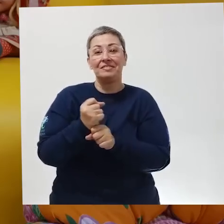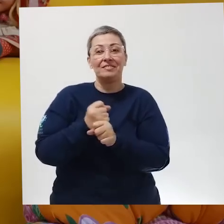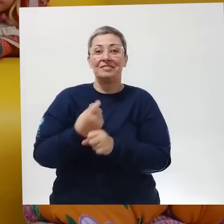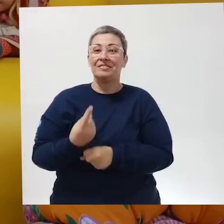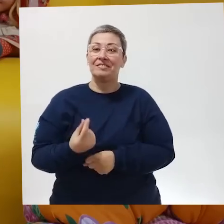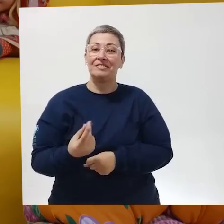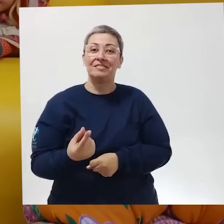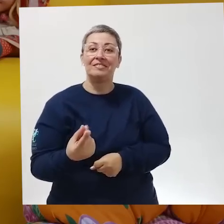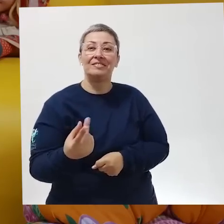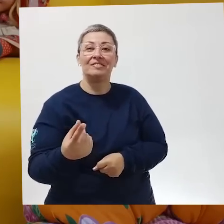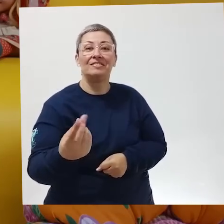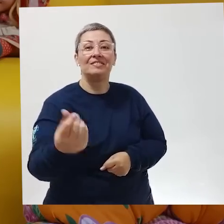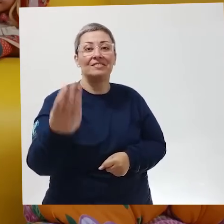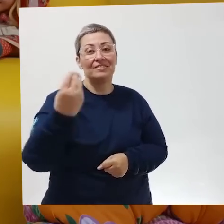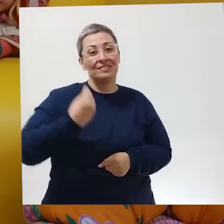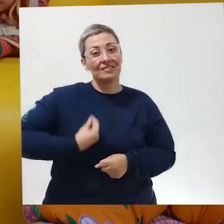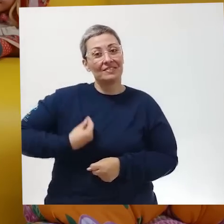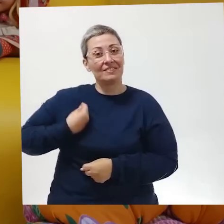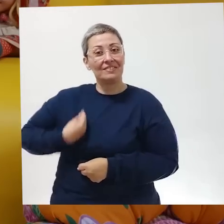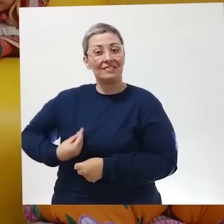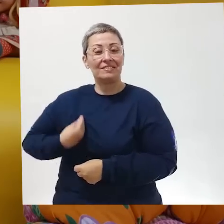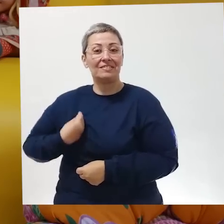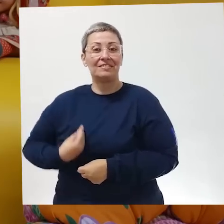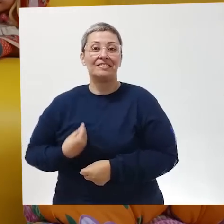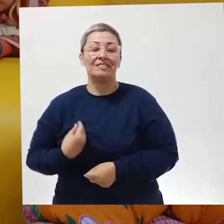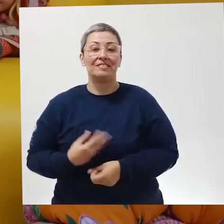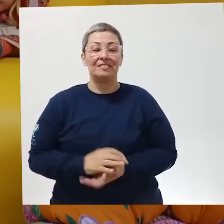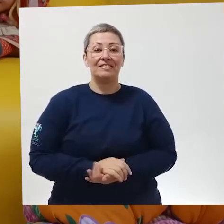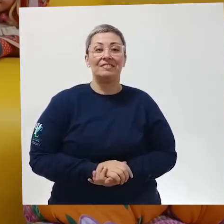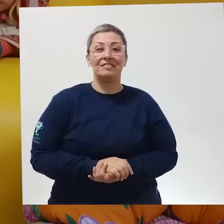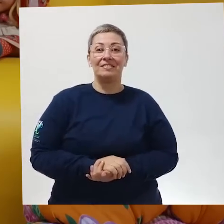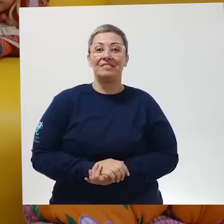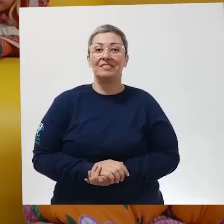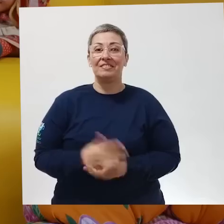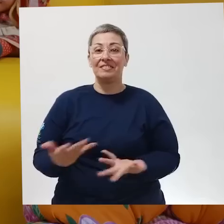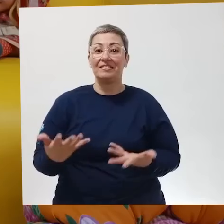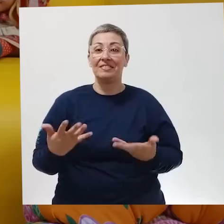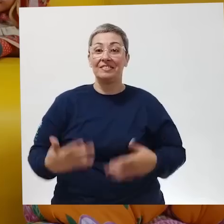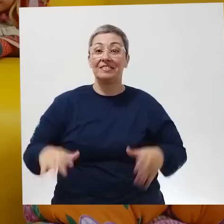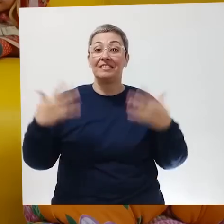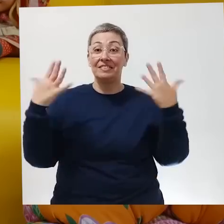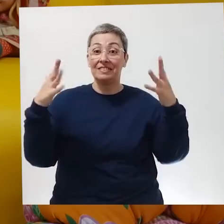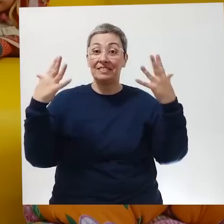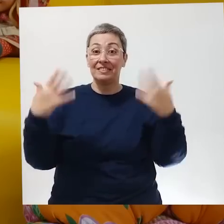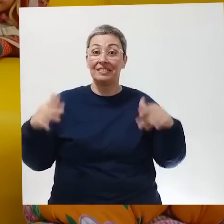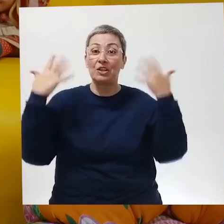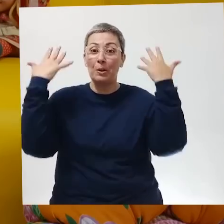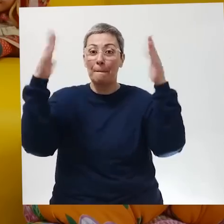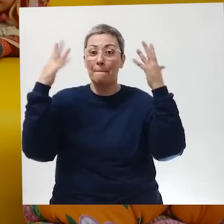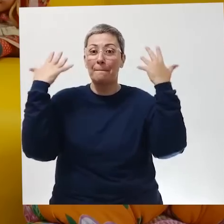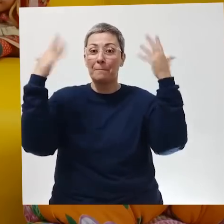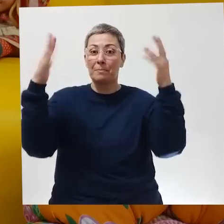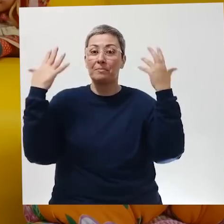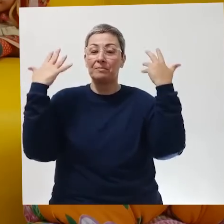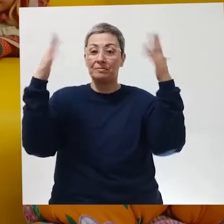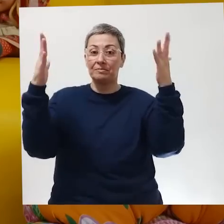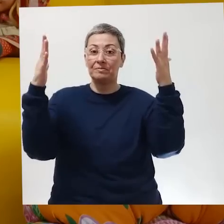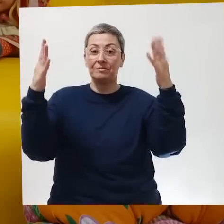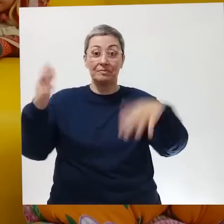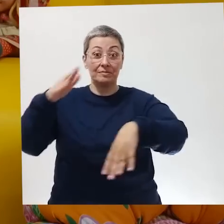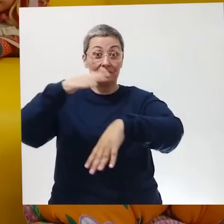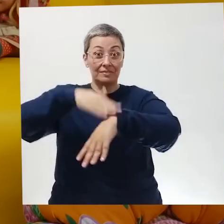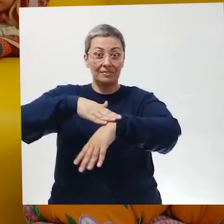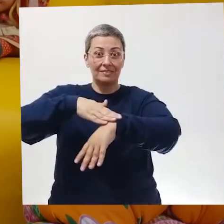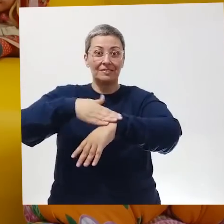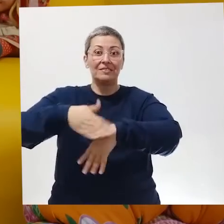felicidades, muitos anos de vida. É pique, é pique, é pique, é pique, é